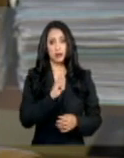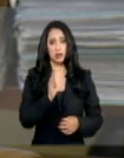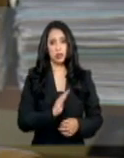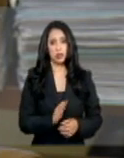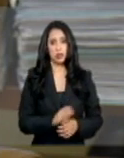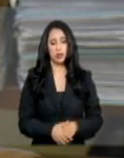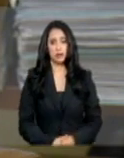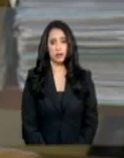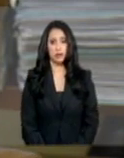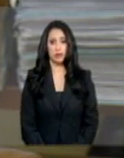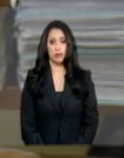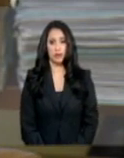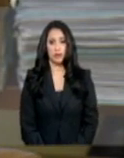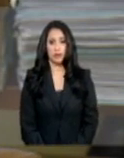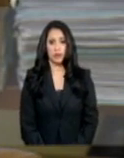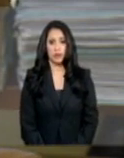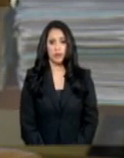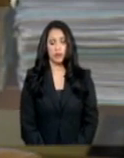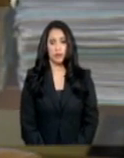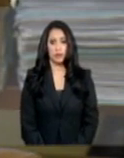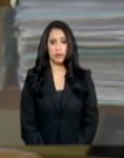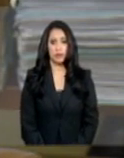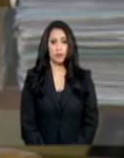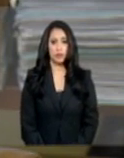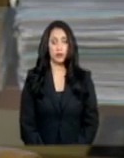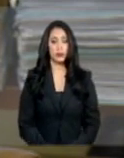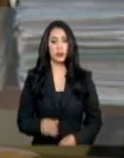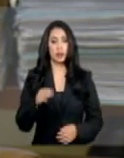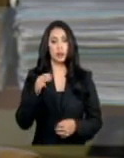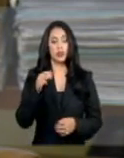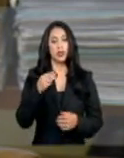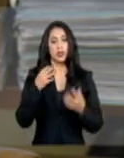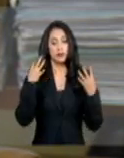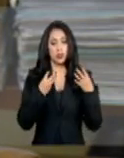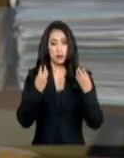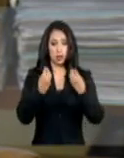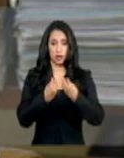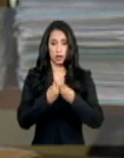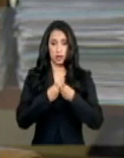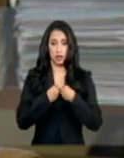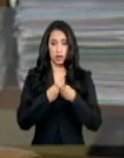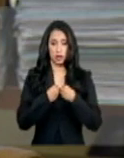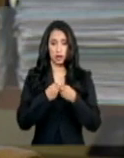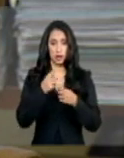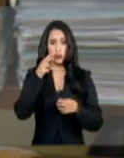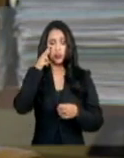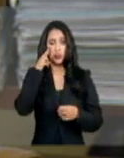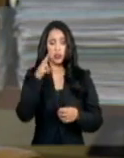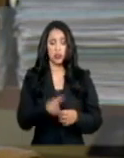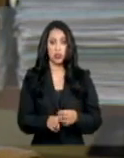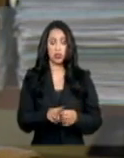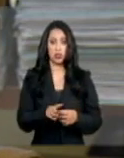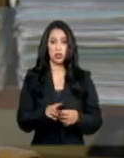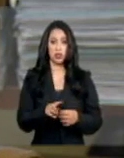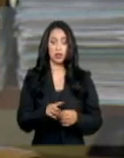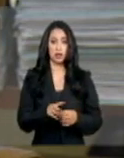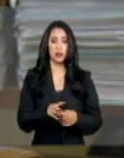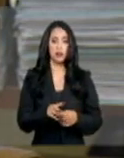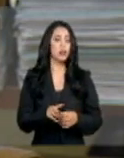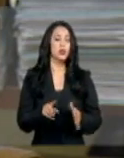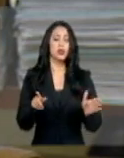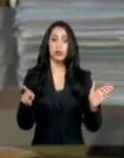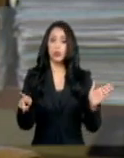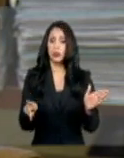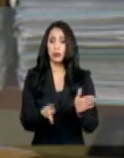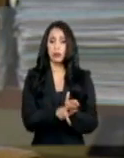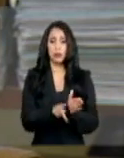obteve gênio se pontos e os meses a propósito do tema advertência do supremo tribunal do próprio de si próprio supremo